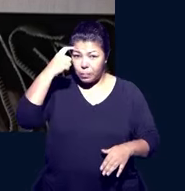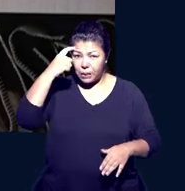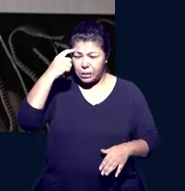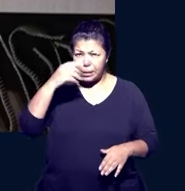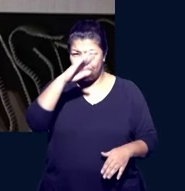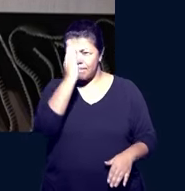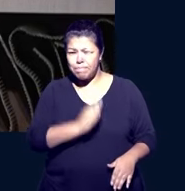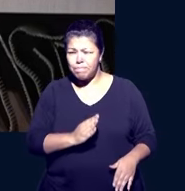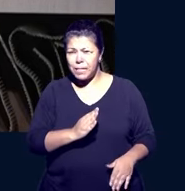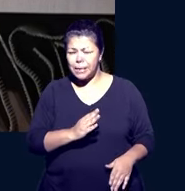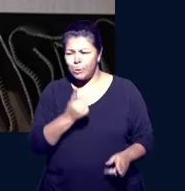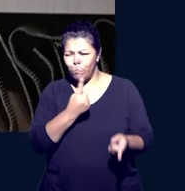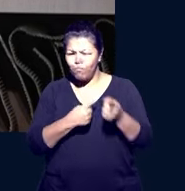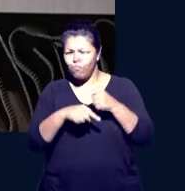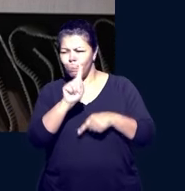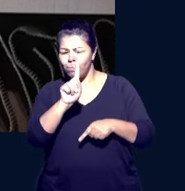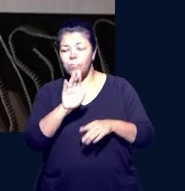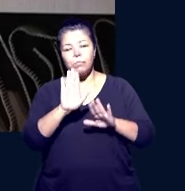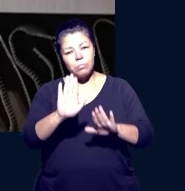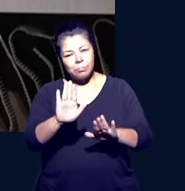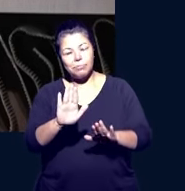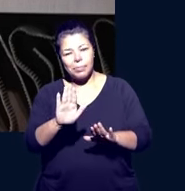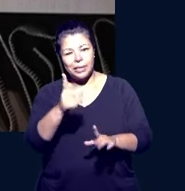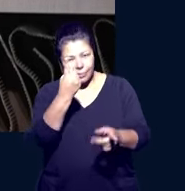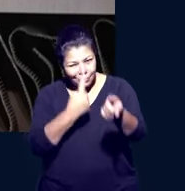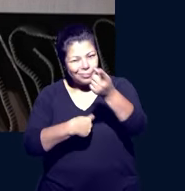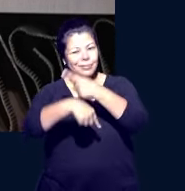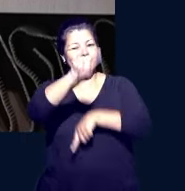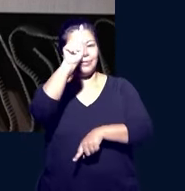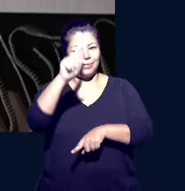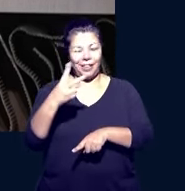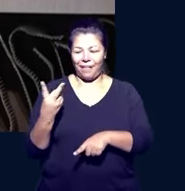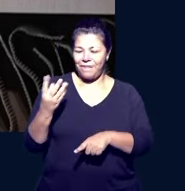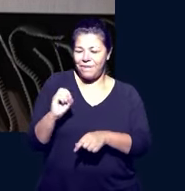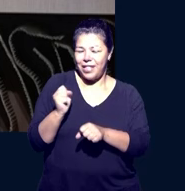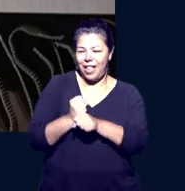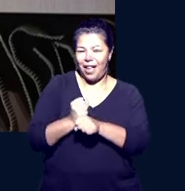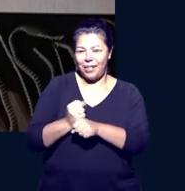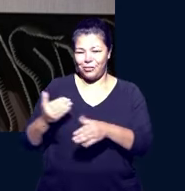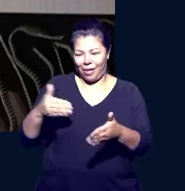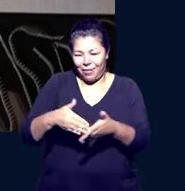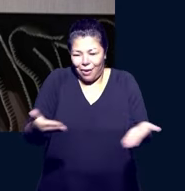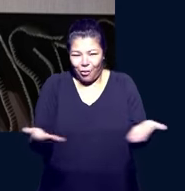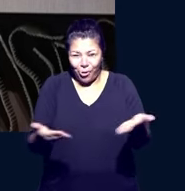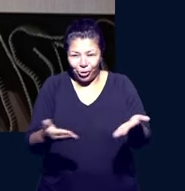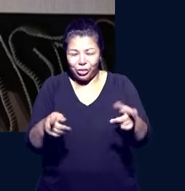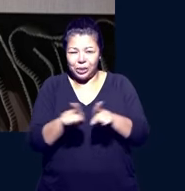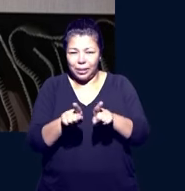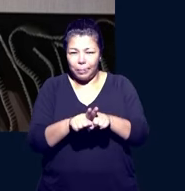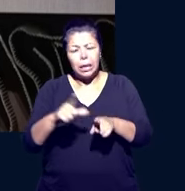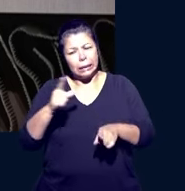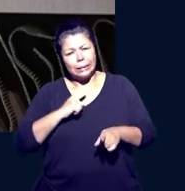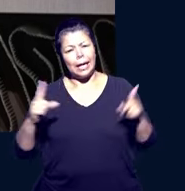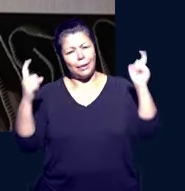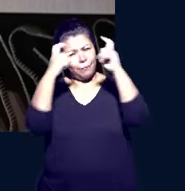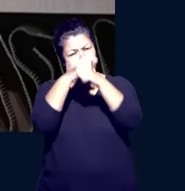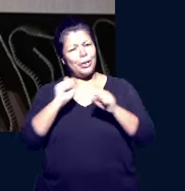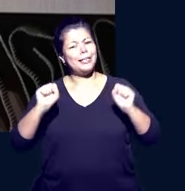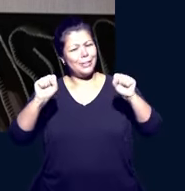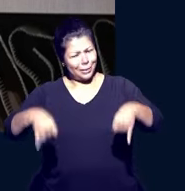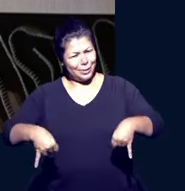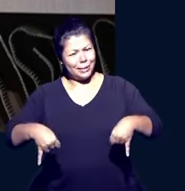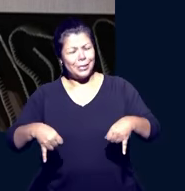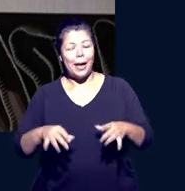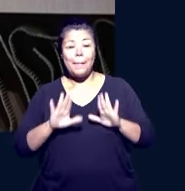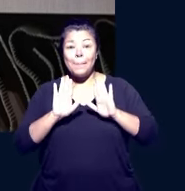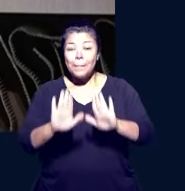muito ao longo desses últimos 20 anos e vivemos transições vivemos alguns sacoleiros para cá e para lá Às vezes